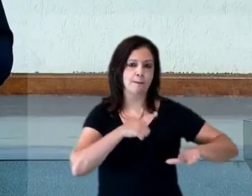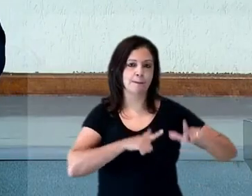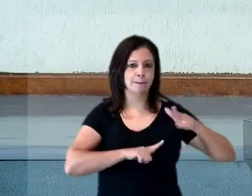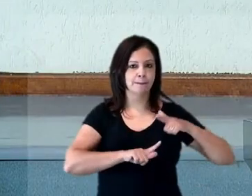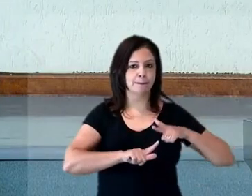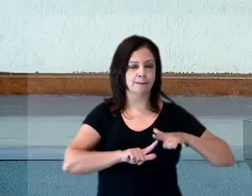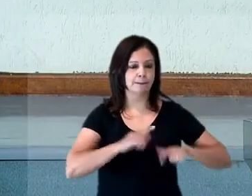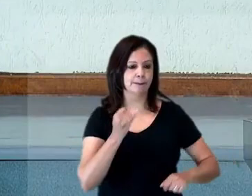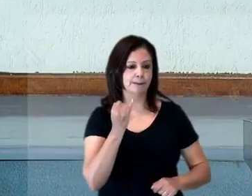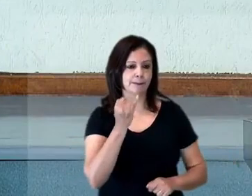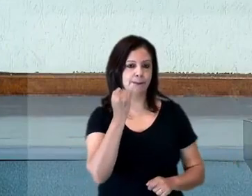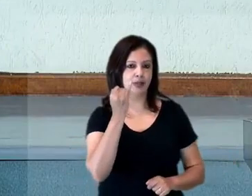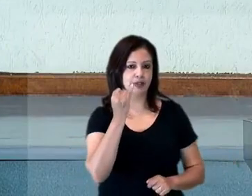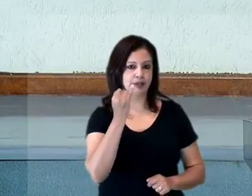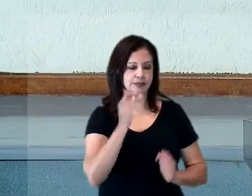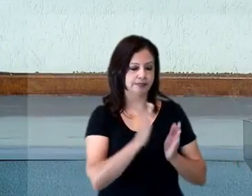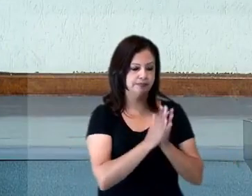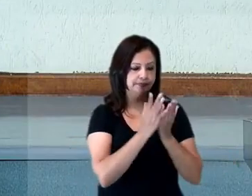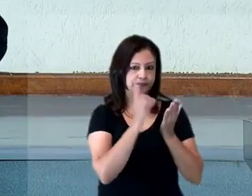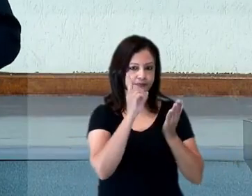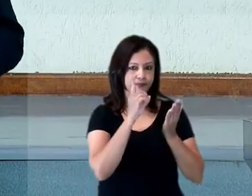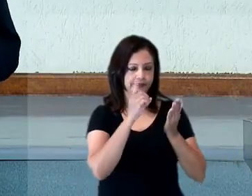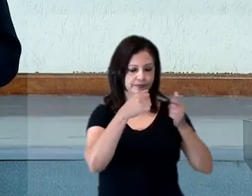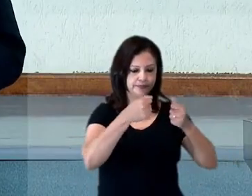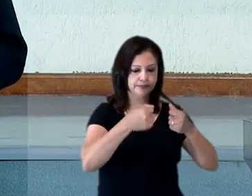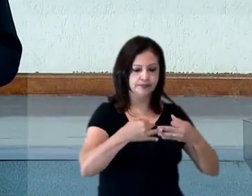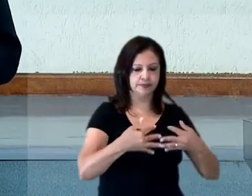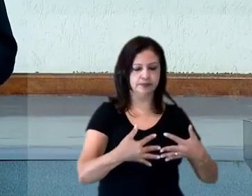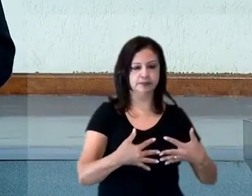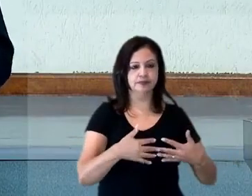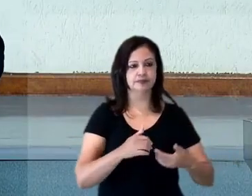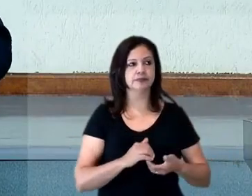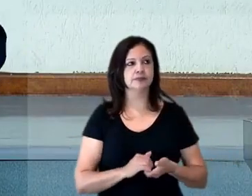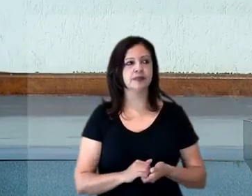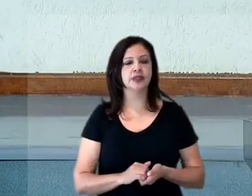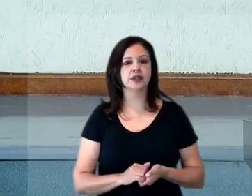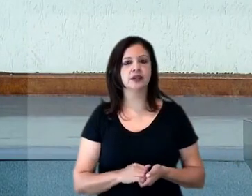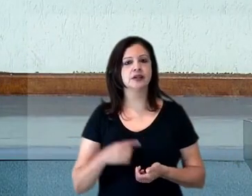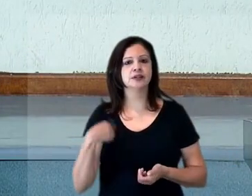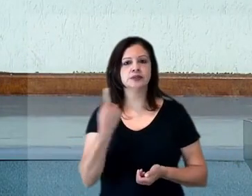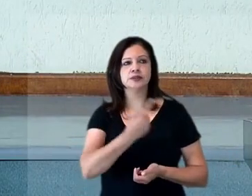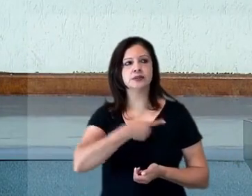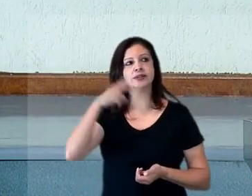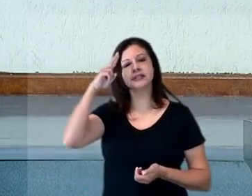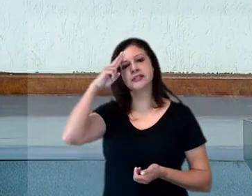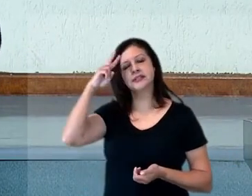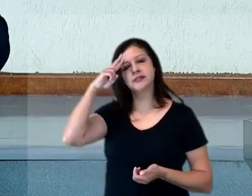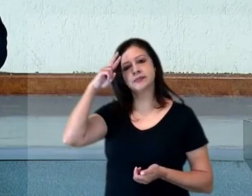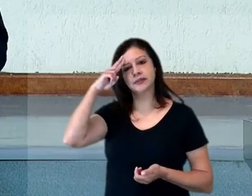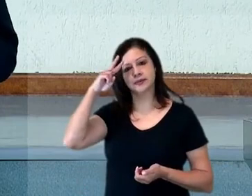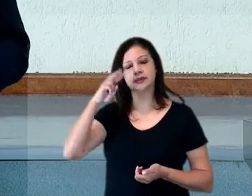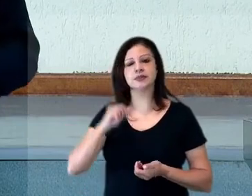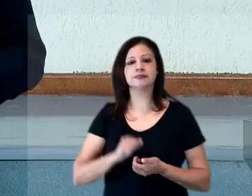texto, fazendo menção a essa passagem, faz nos lembrar de que quando havia uma festa,